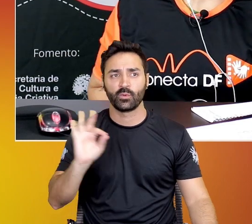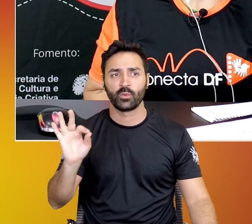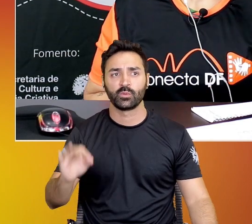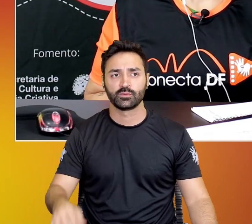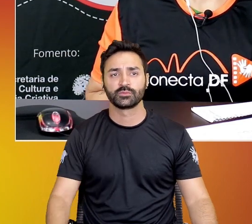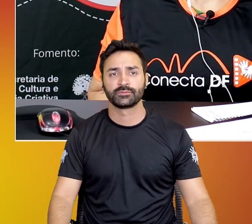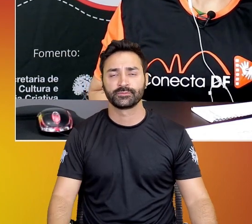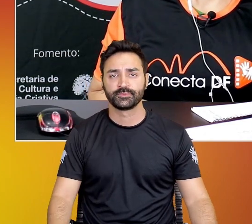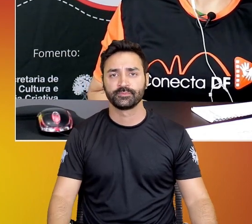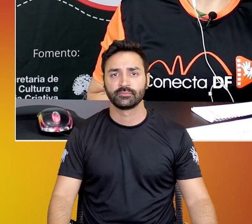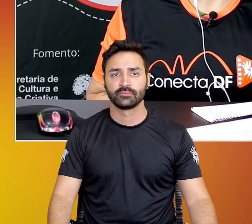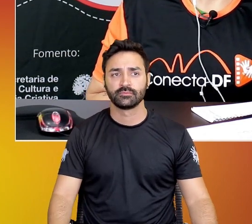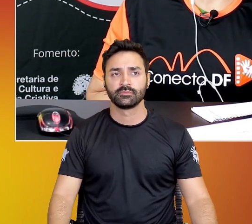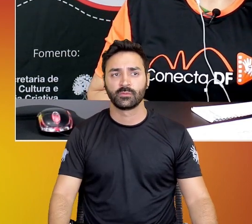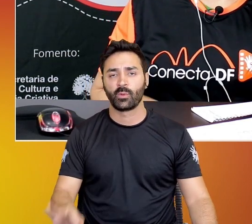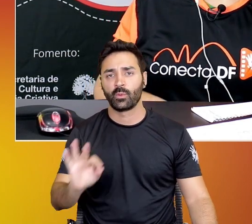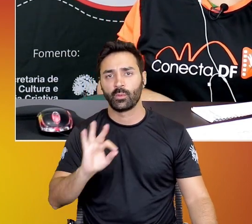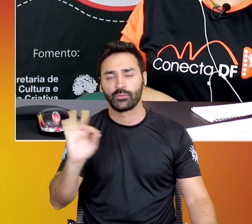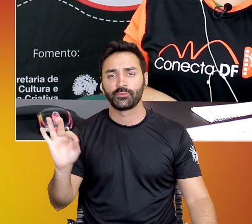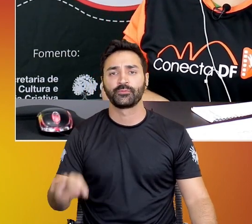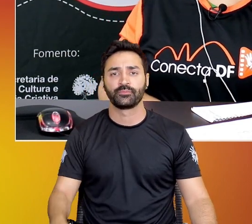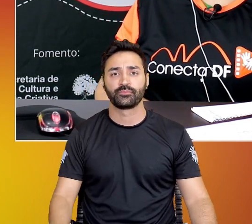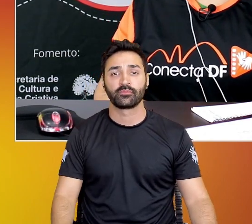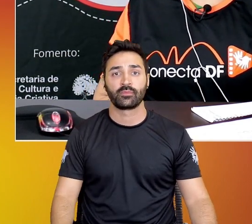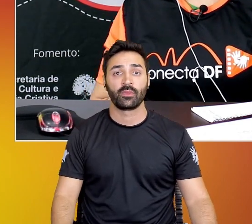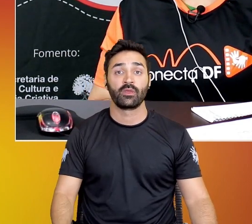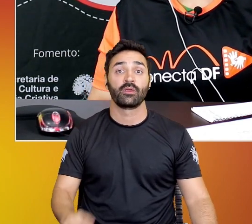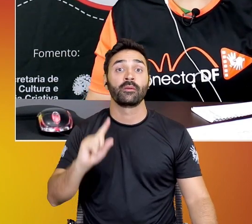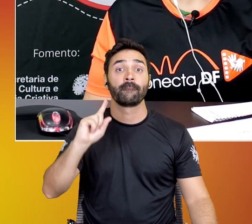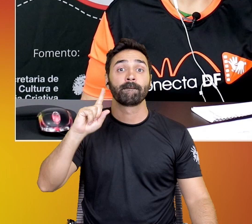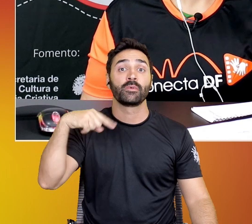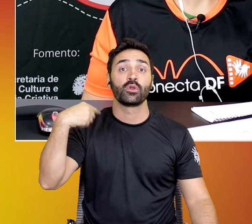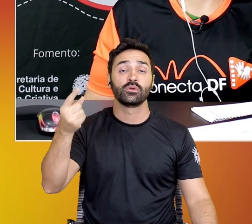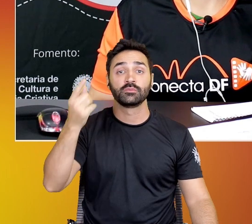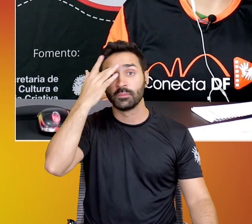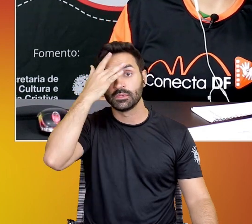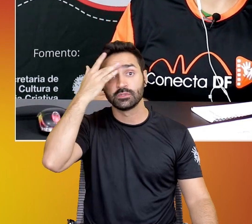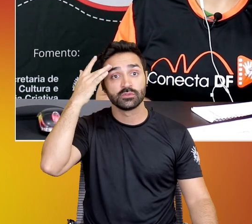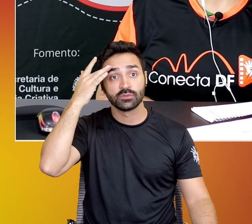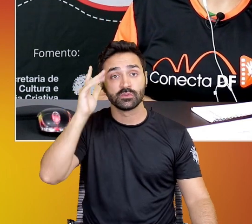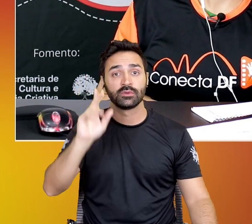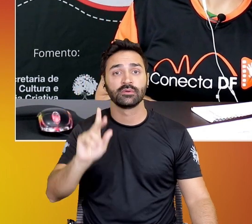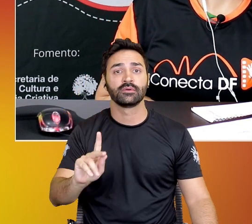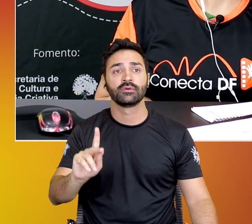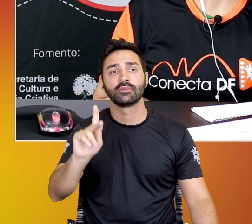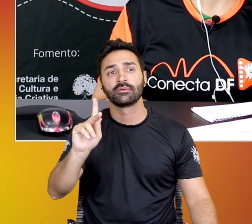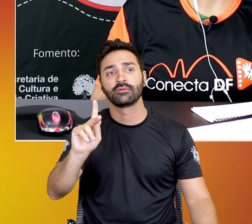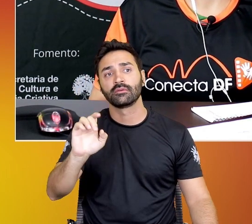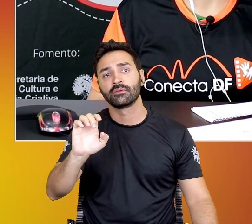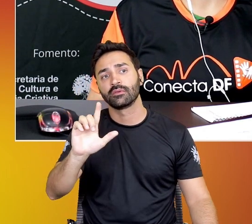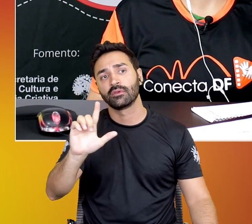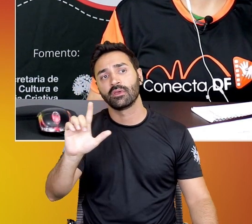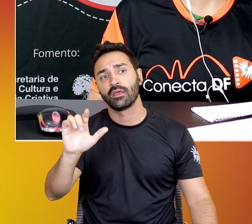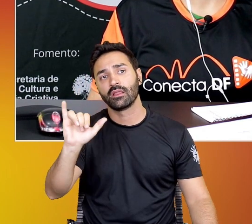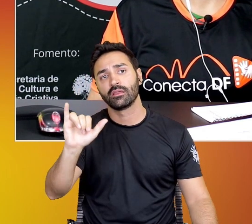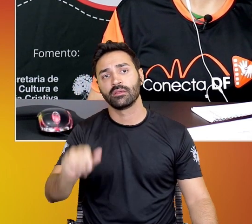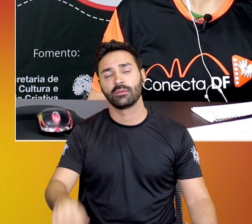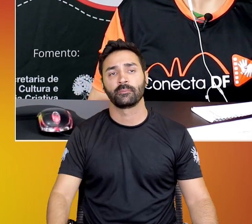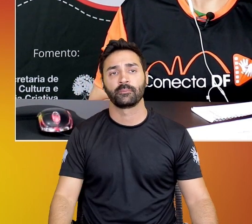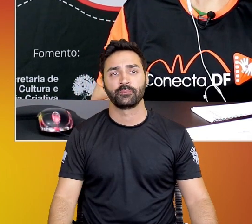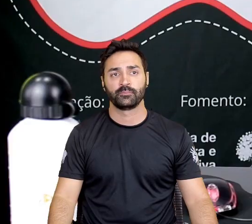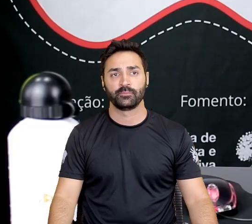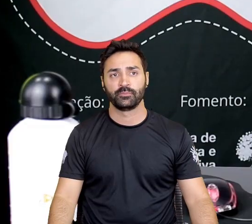Sim. Ótimo. Então vamos para a próxima pessoa. Kelly Bianca.